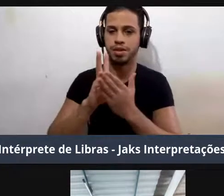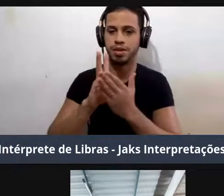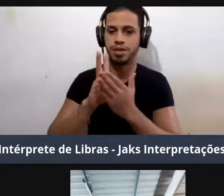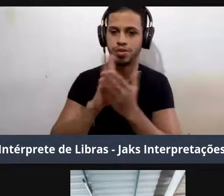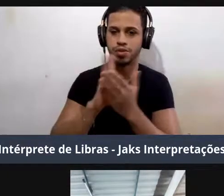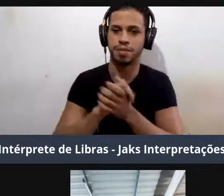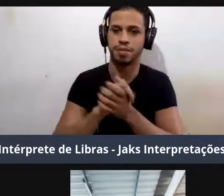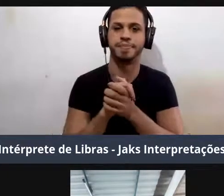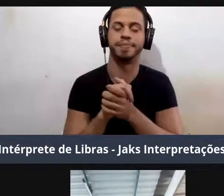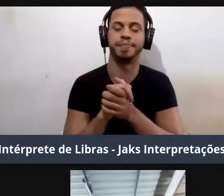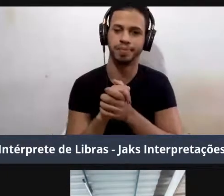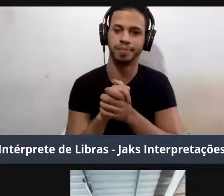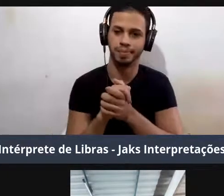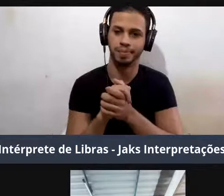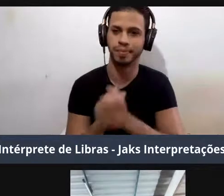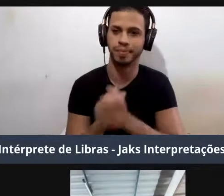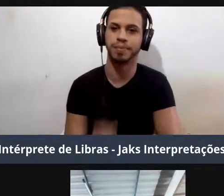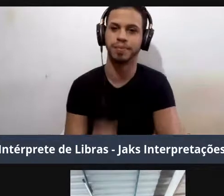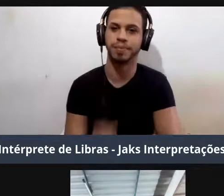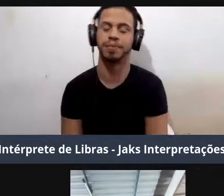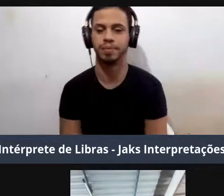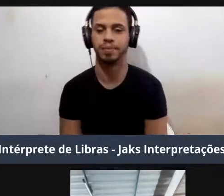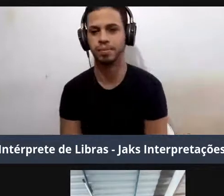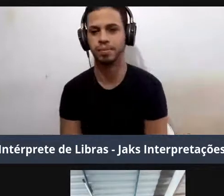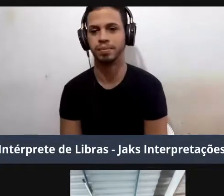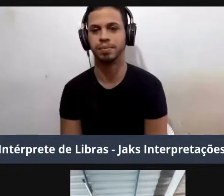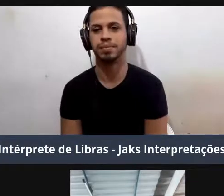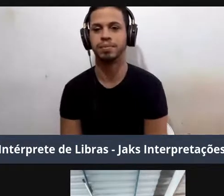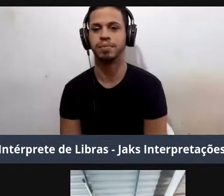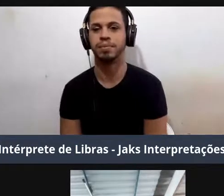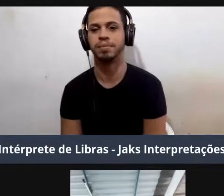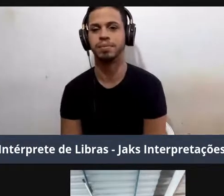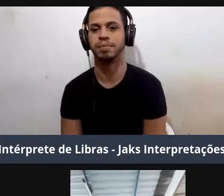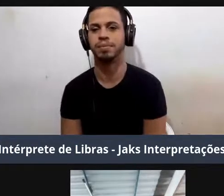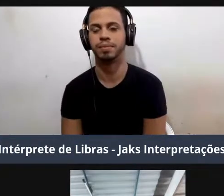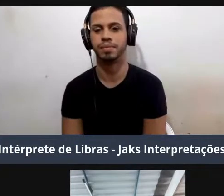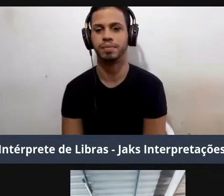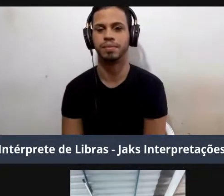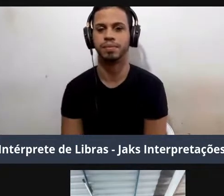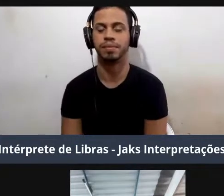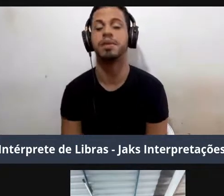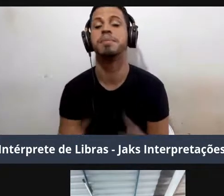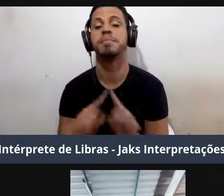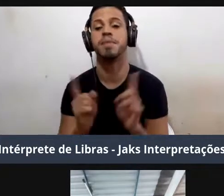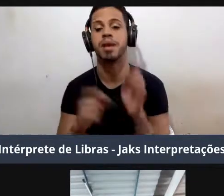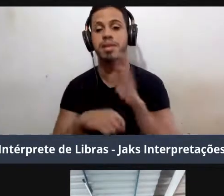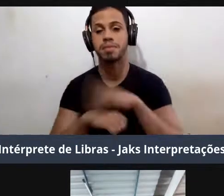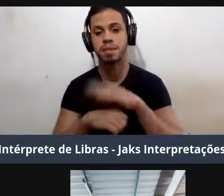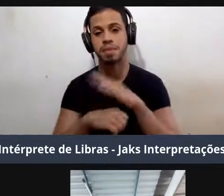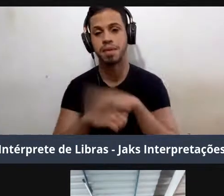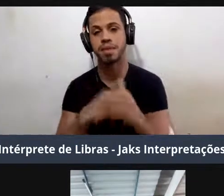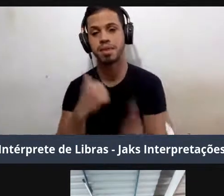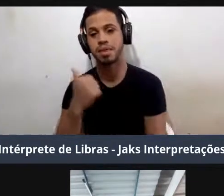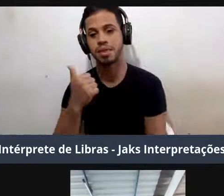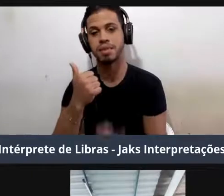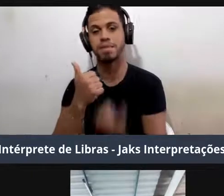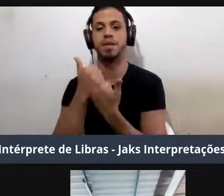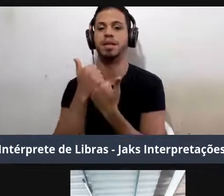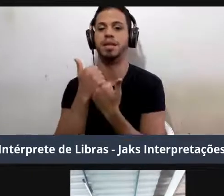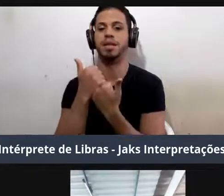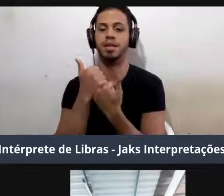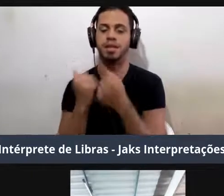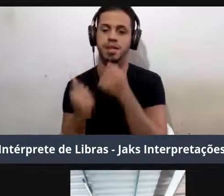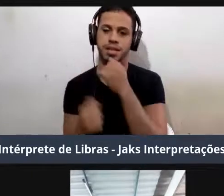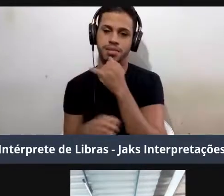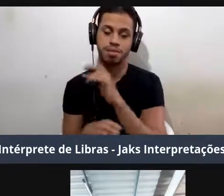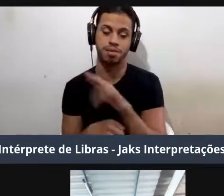Mas esse momento de junta, ela se fortalece, né? Não é só uma pessoa